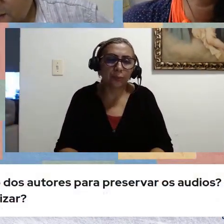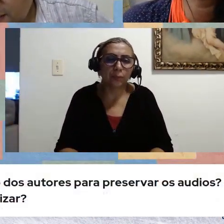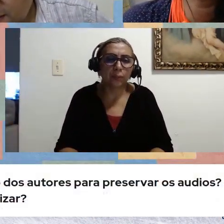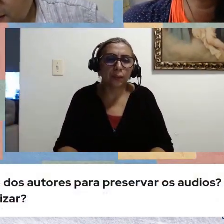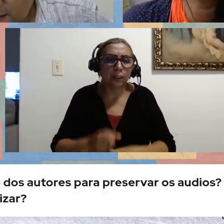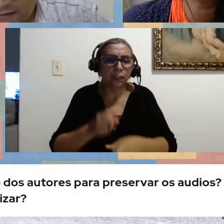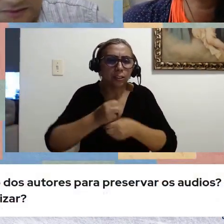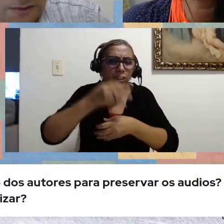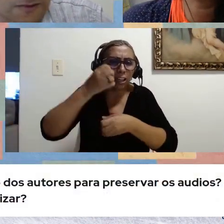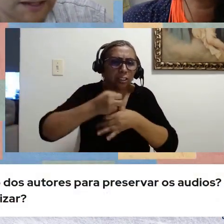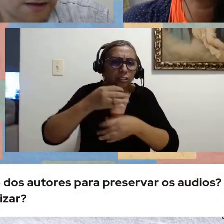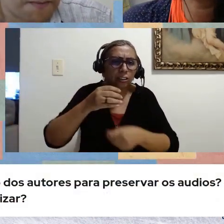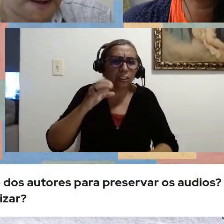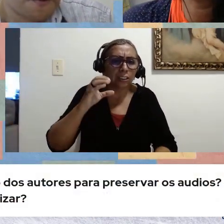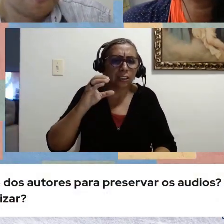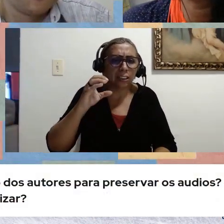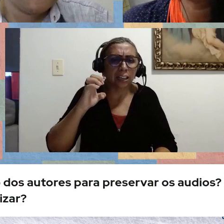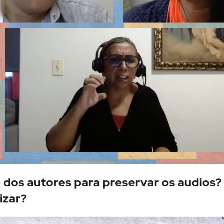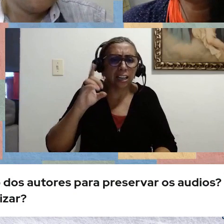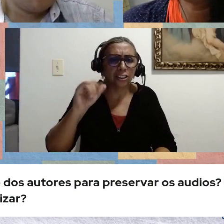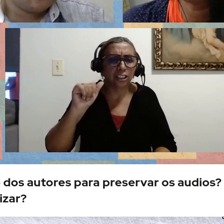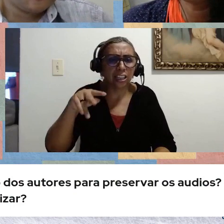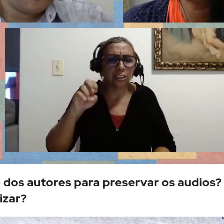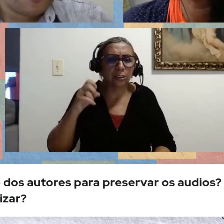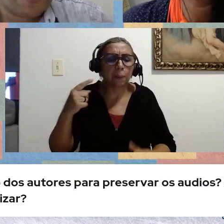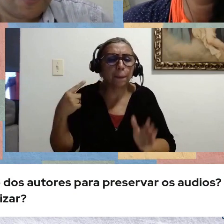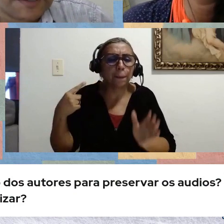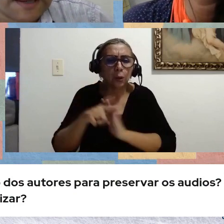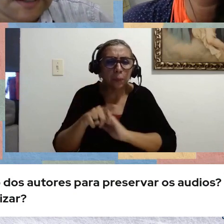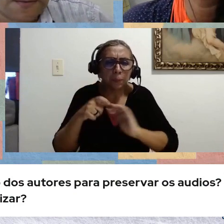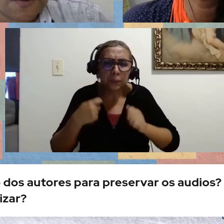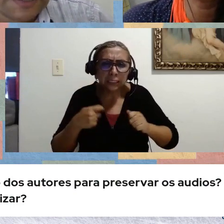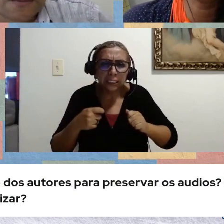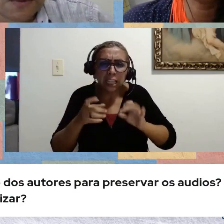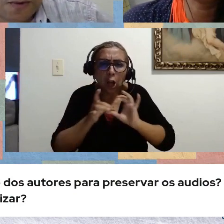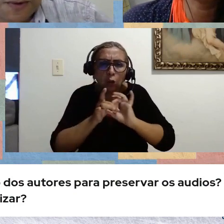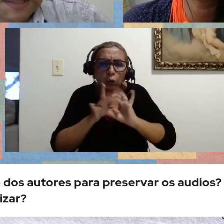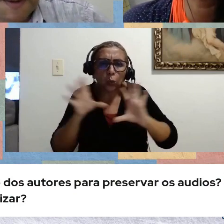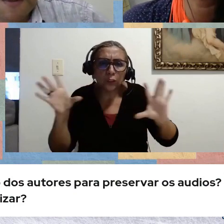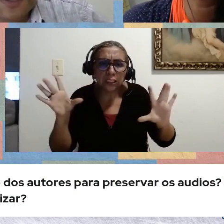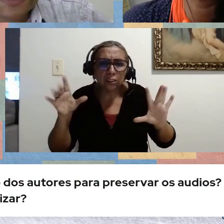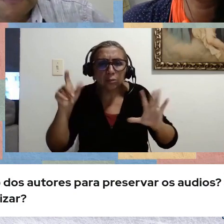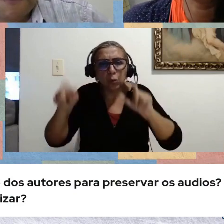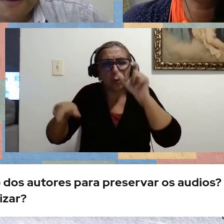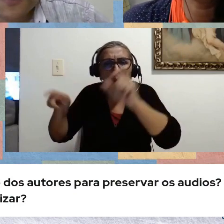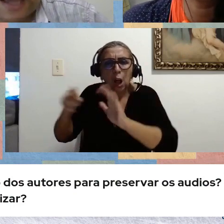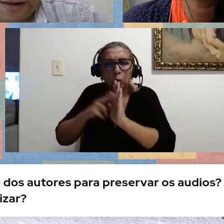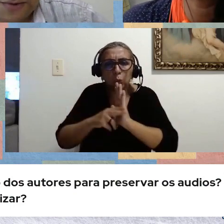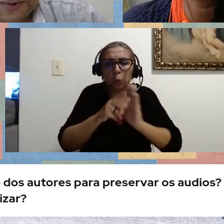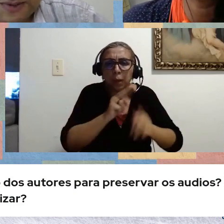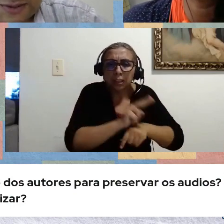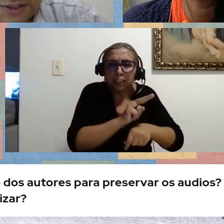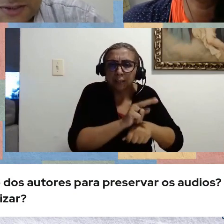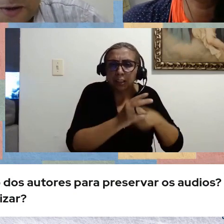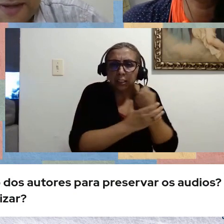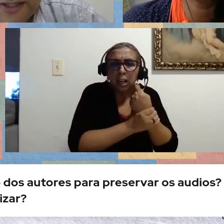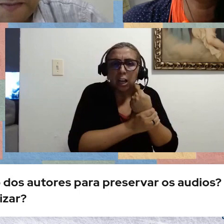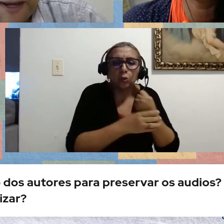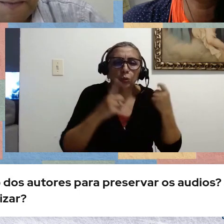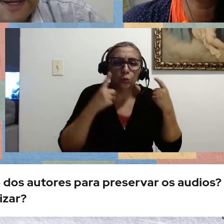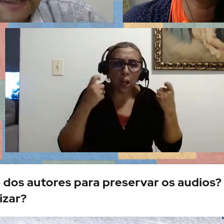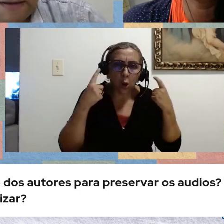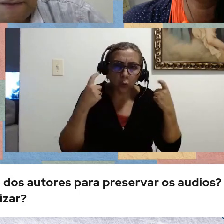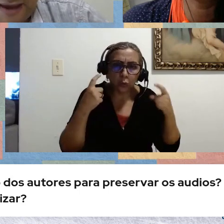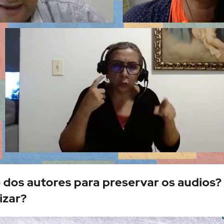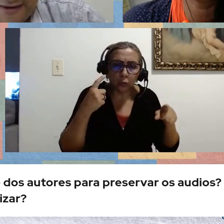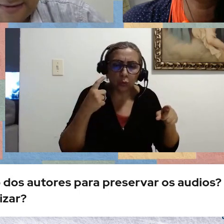Cleidiane nos trouxe aqui uma pergunta. Precisa ter autorização dos autores para preservar os áudios? Somente